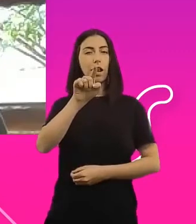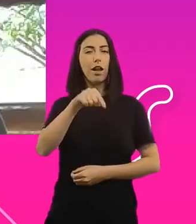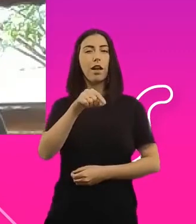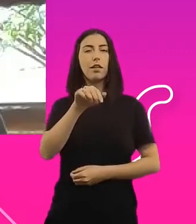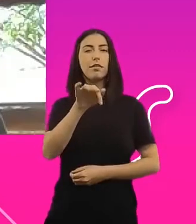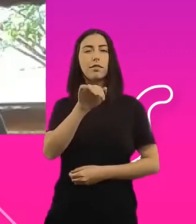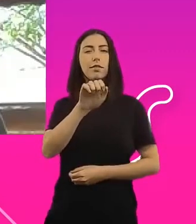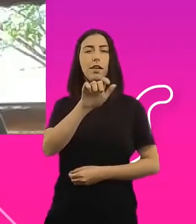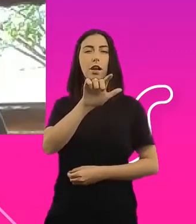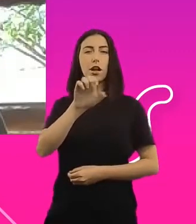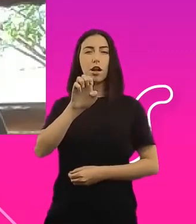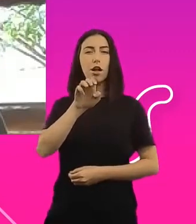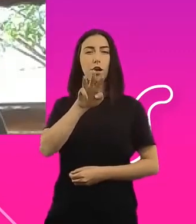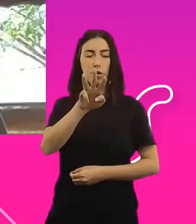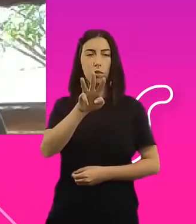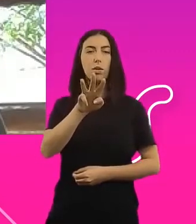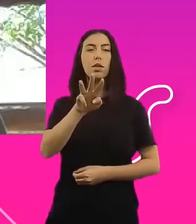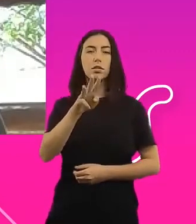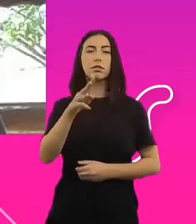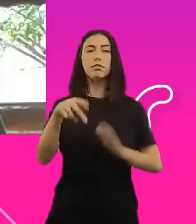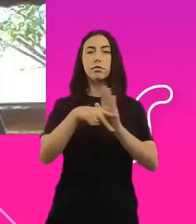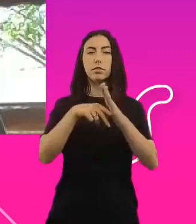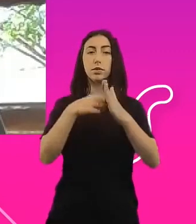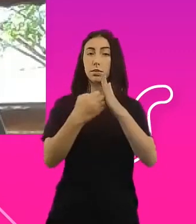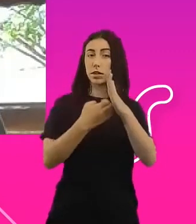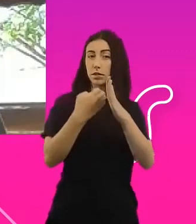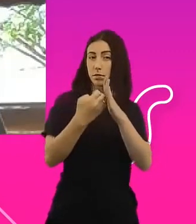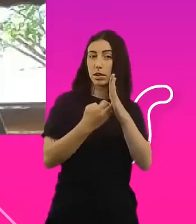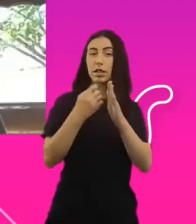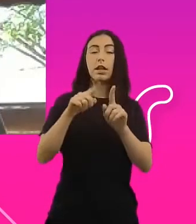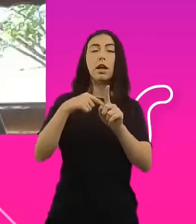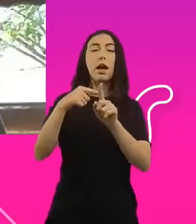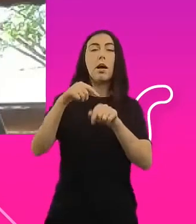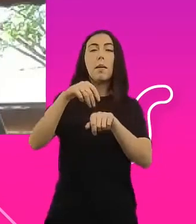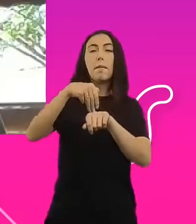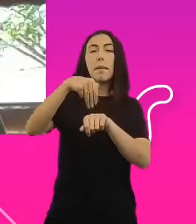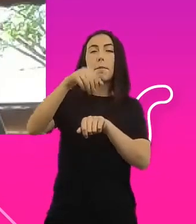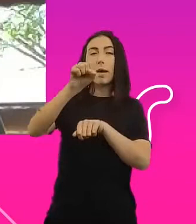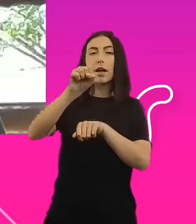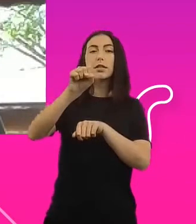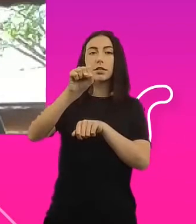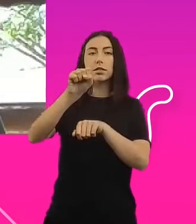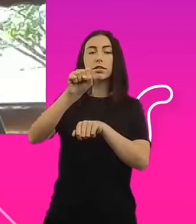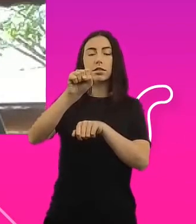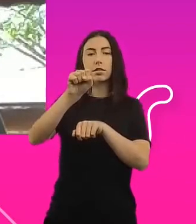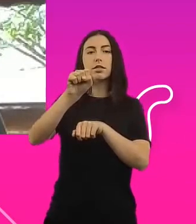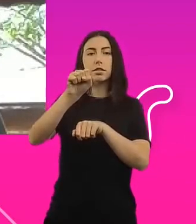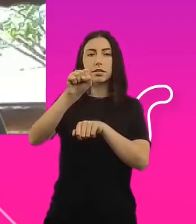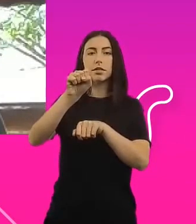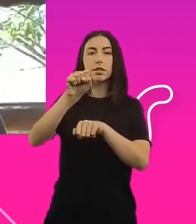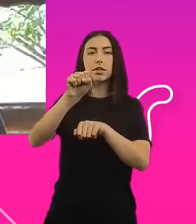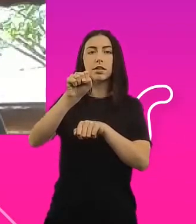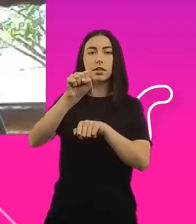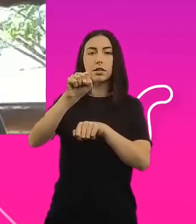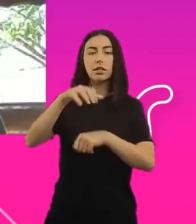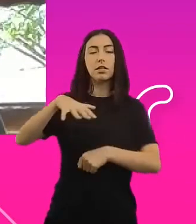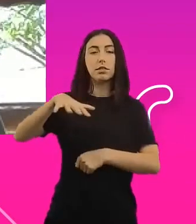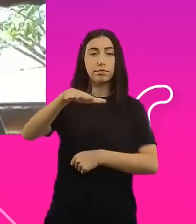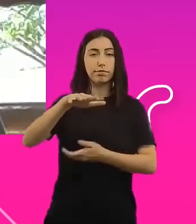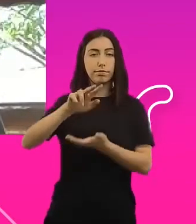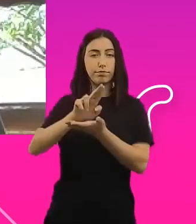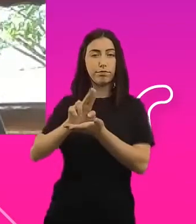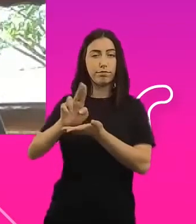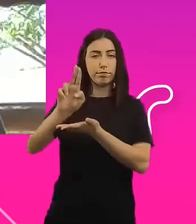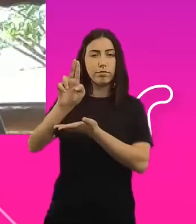City University of New York e mestre pela George Washington University, Global Masters of Business Administration.